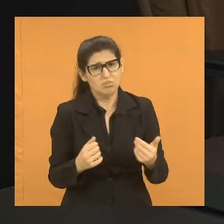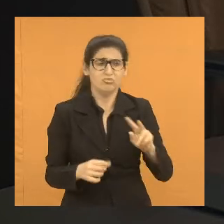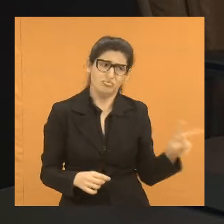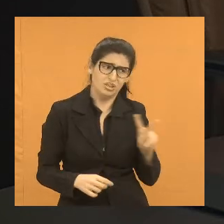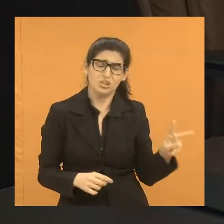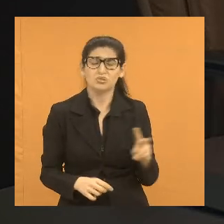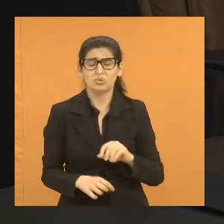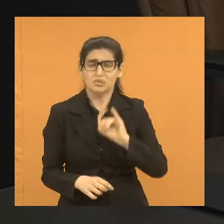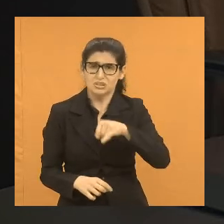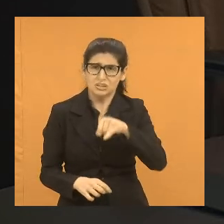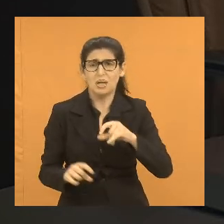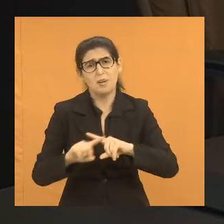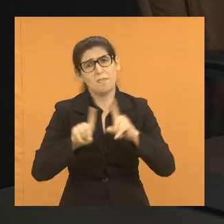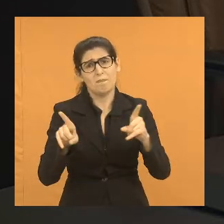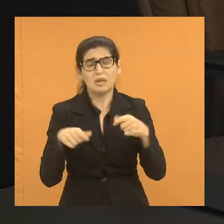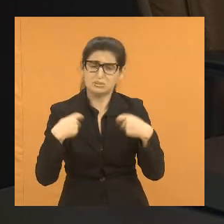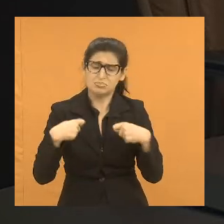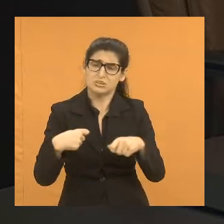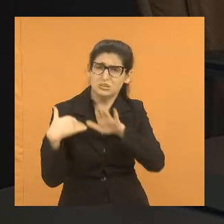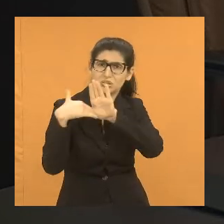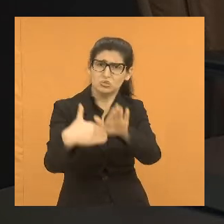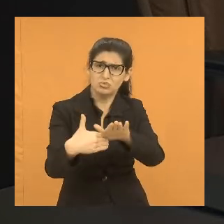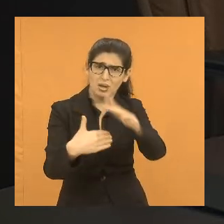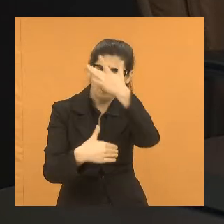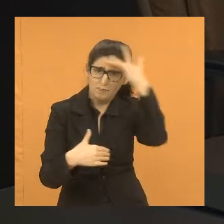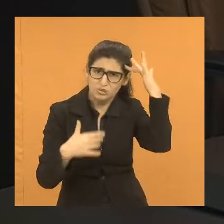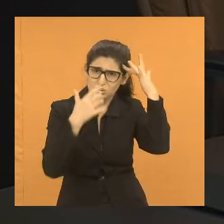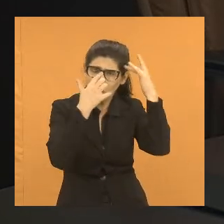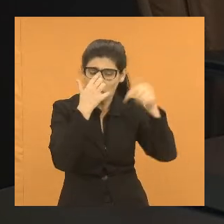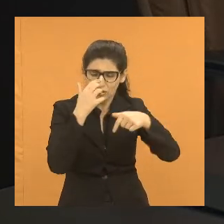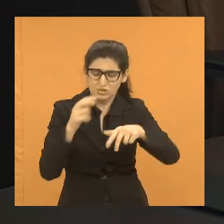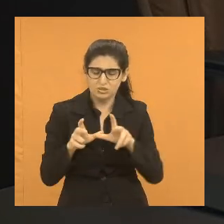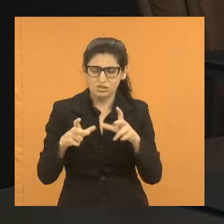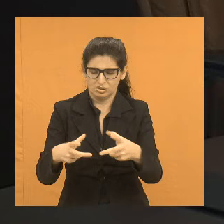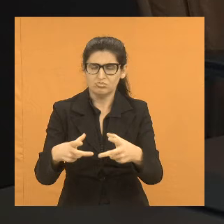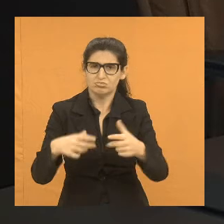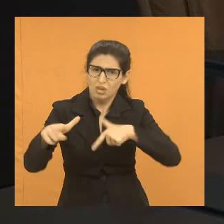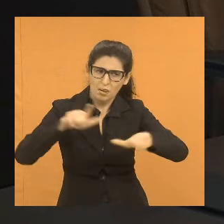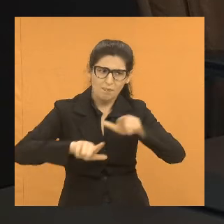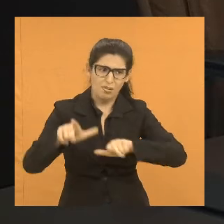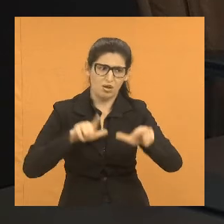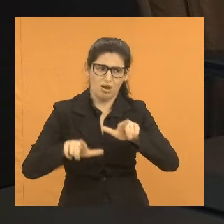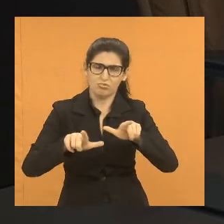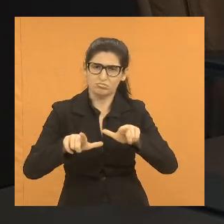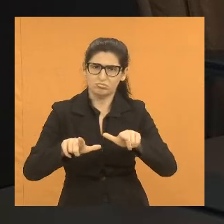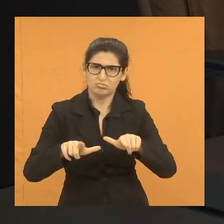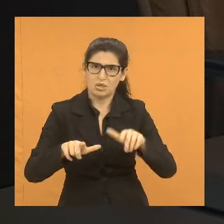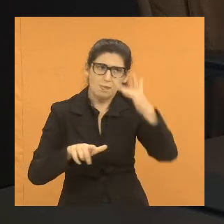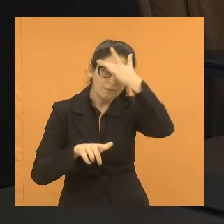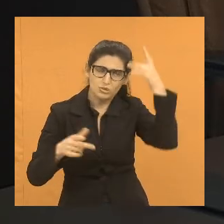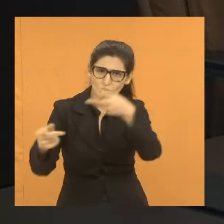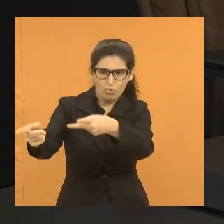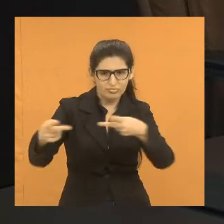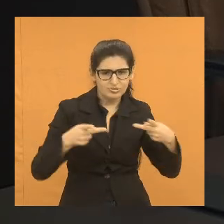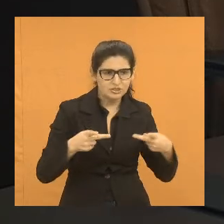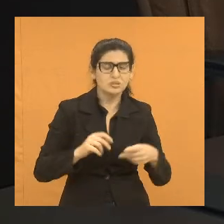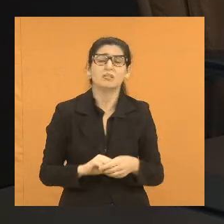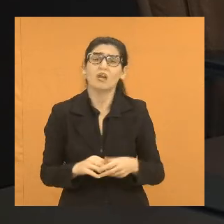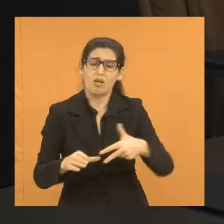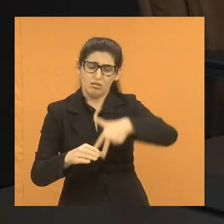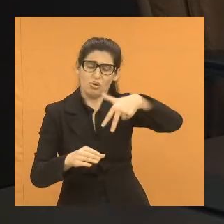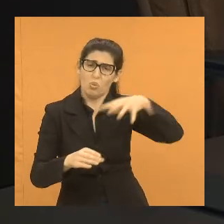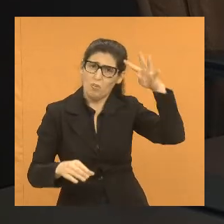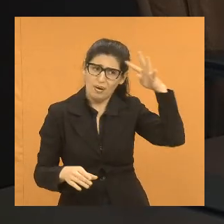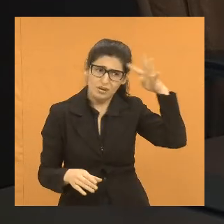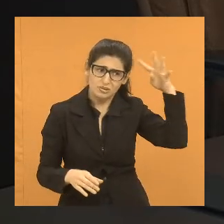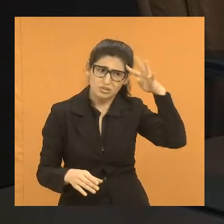nesse local, aqui na Câmara Municipal, que é o lugar dele é aqui, e recebe do povo aqui. E na tribuna, quarta-feira, eu não